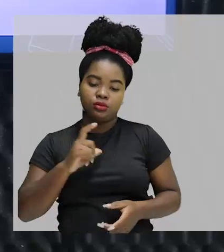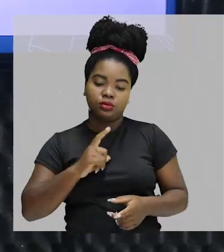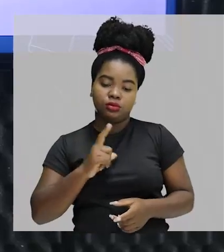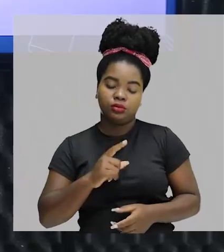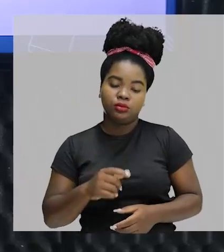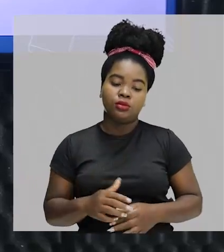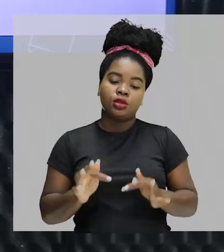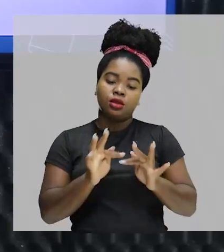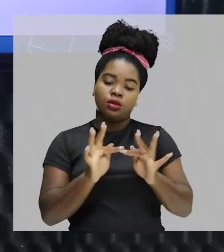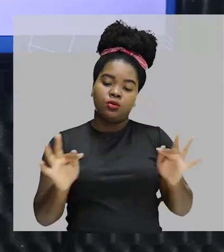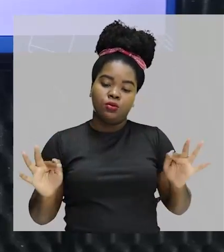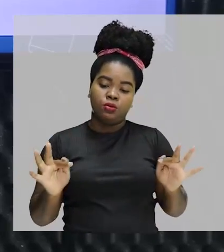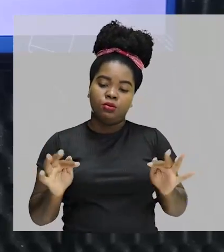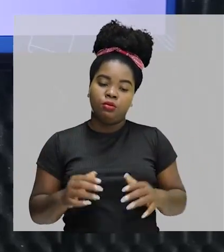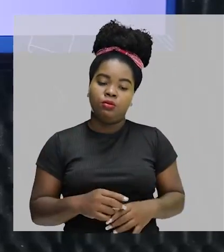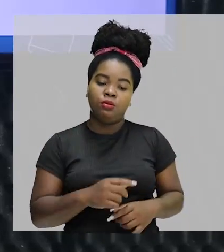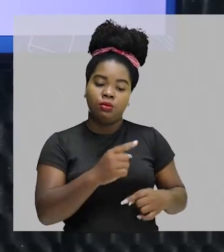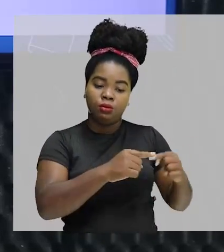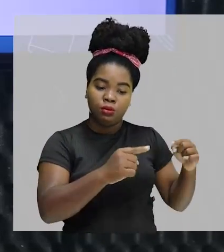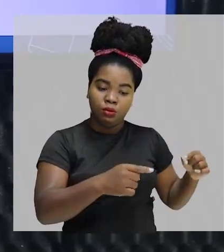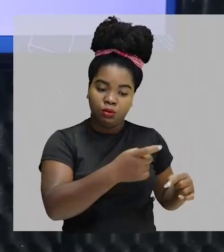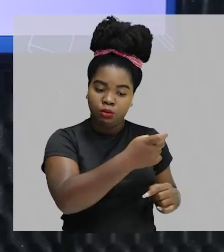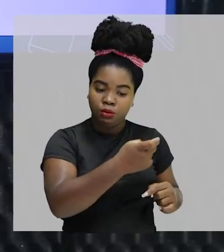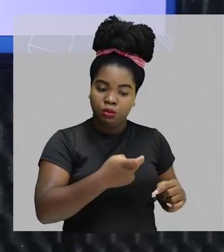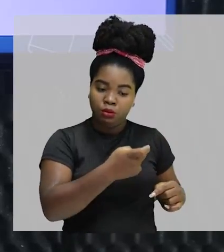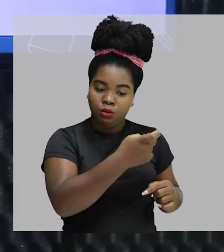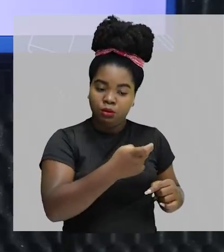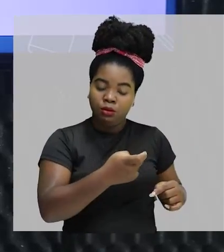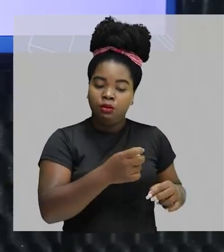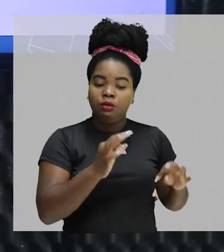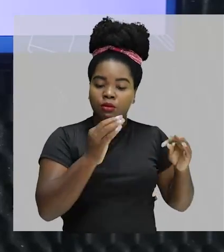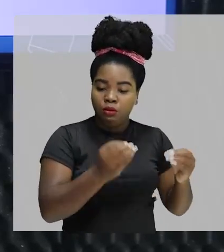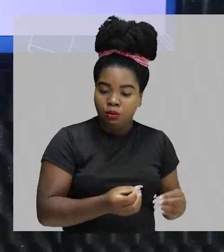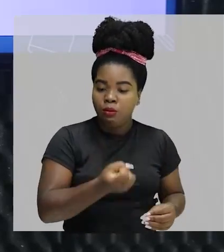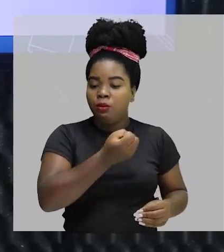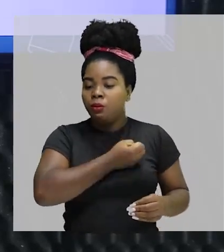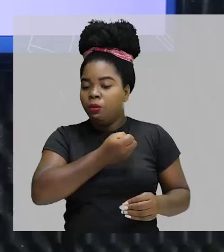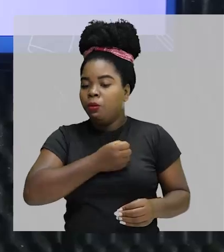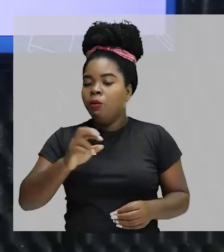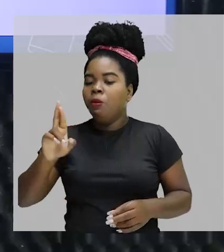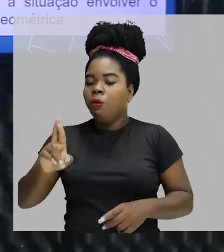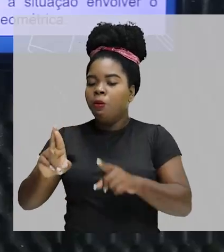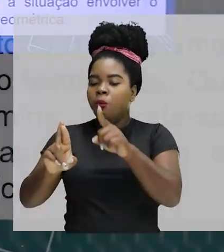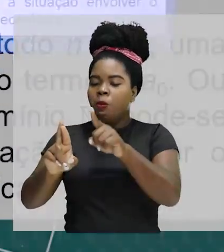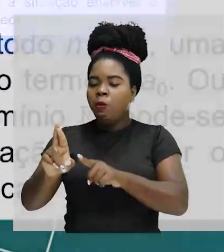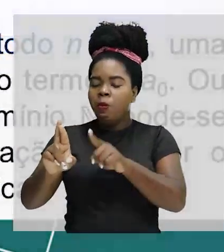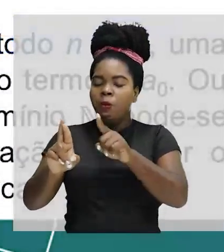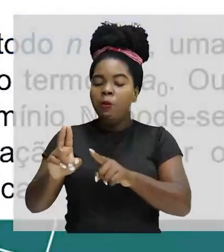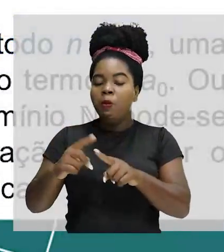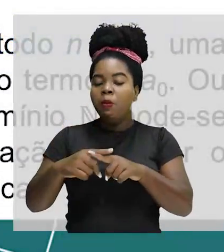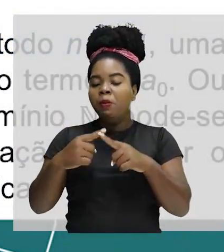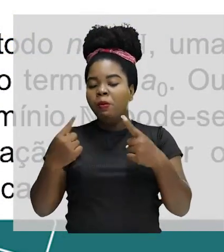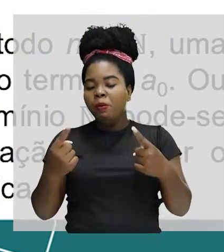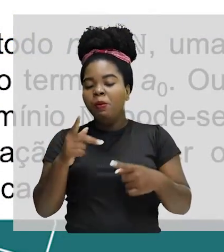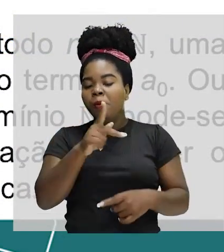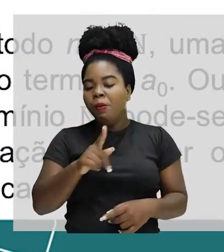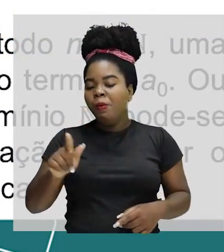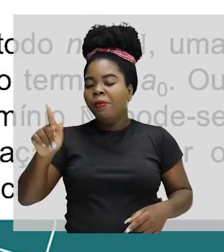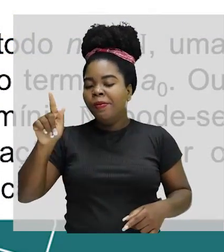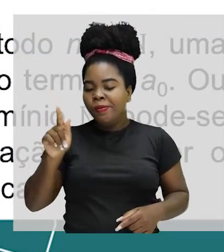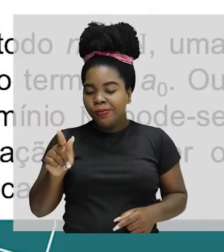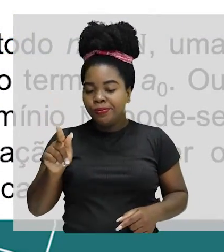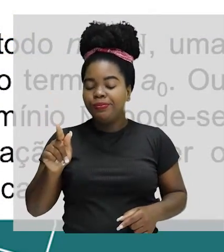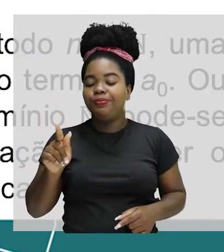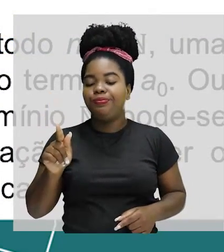a função exponencial, aquela variável x vale para todo número real. Mas, por outro lado, quando eu